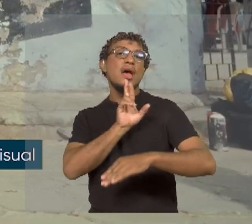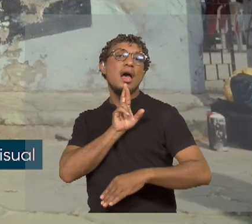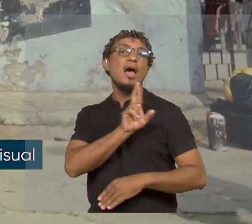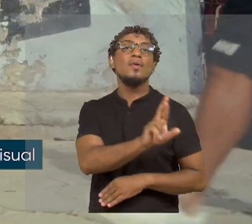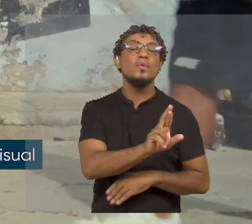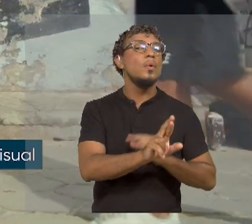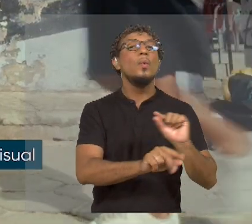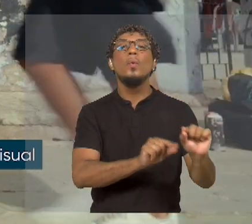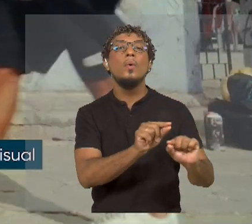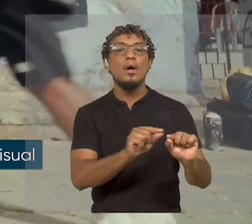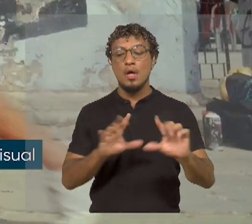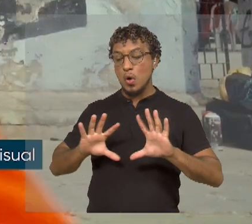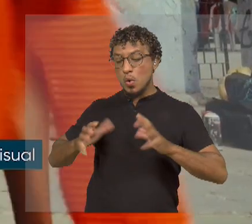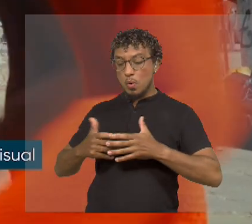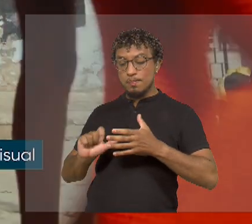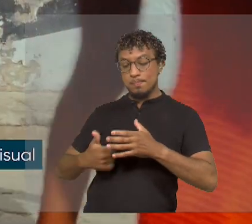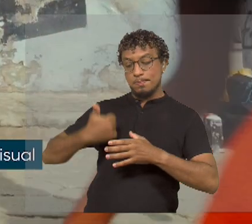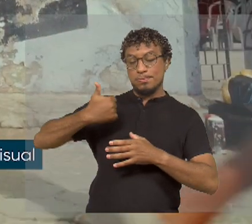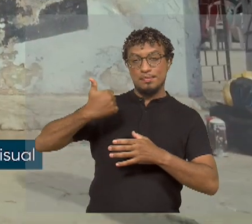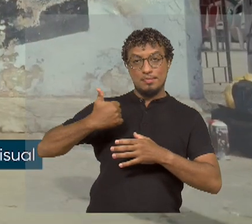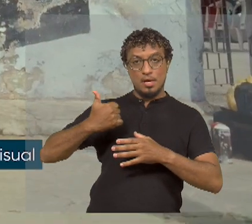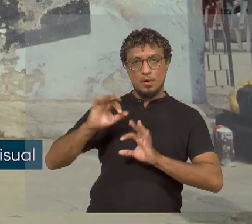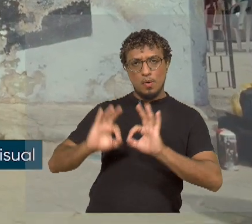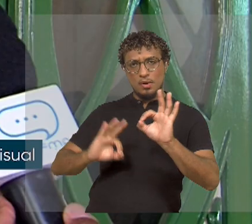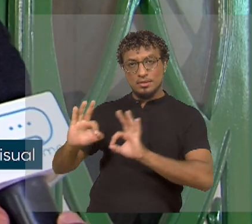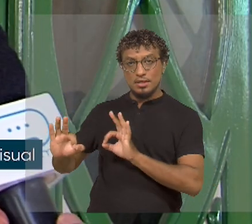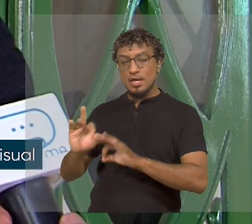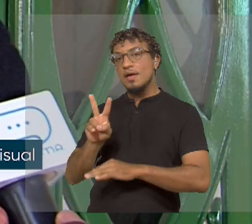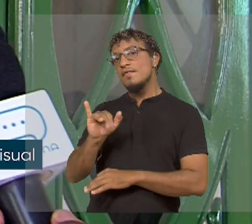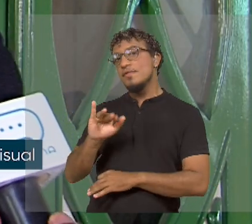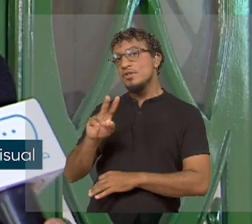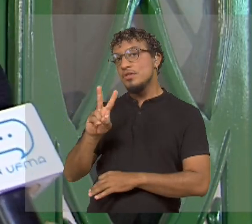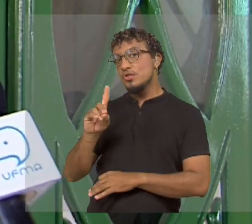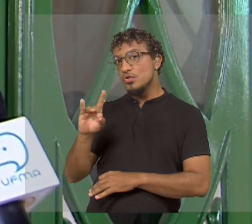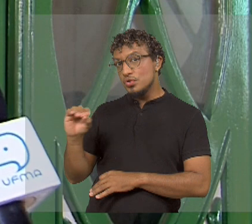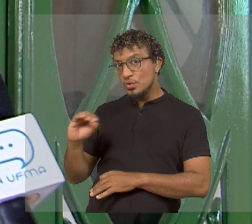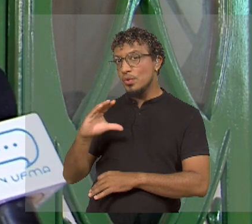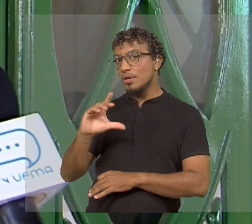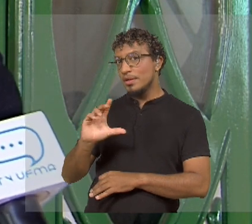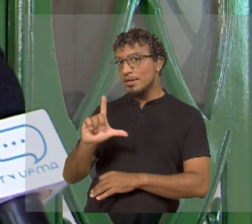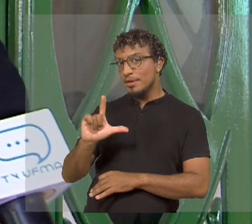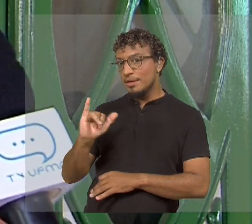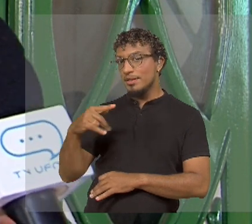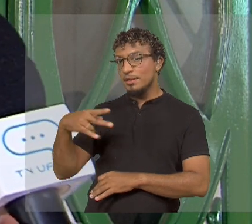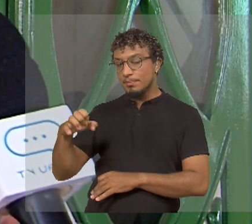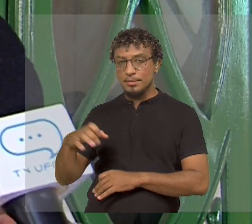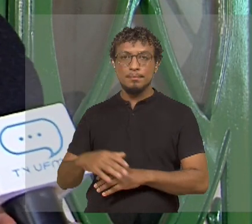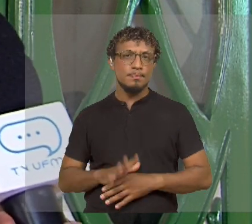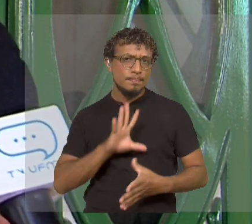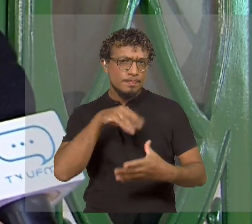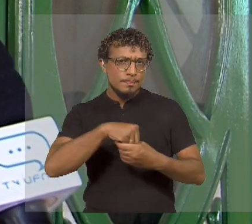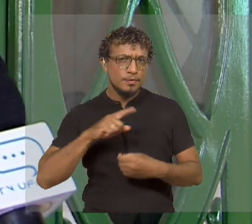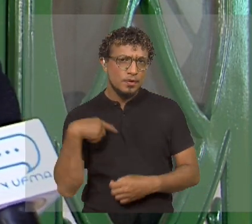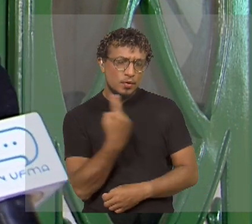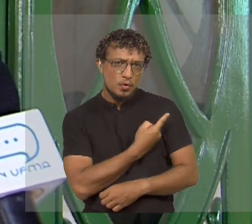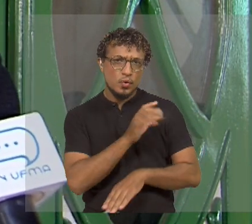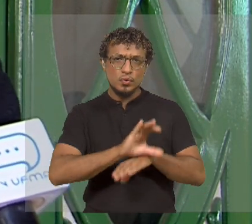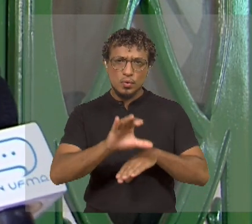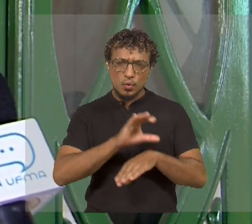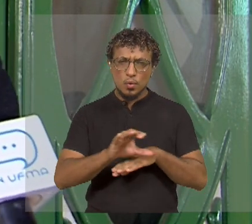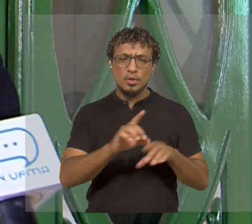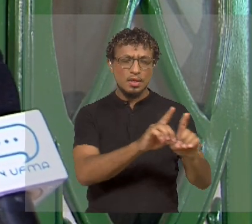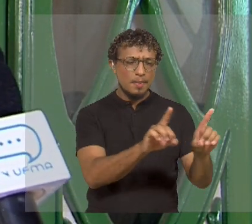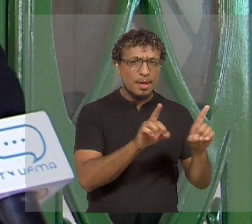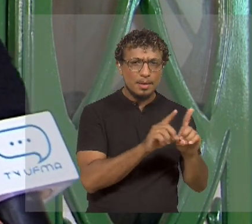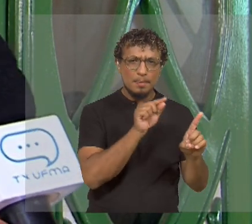trabalho da primeira turma de produção de videoclipe do IEMA. Dentro do nosso curso, a gente buscou passar todos os departamentos dentro do audiovisual para